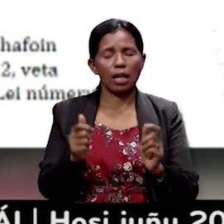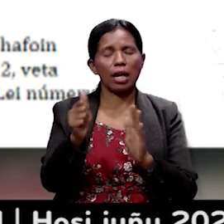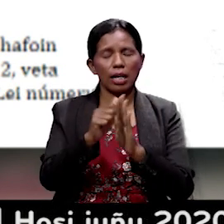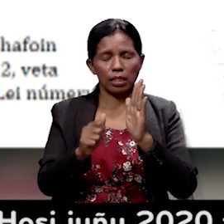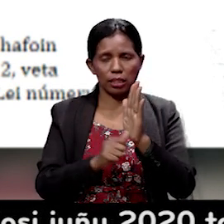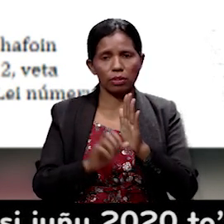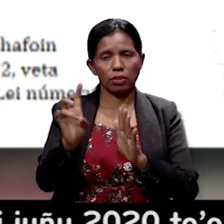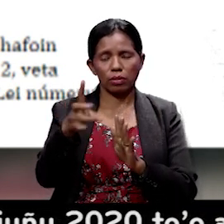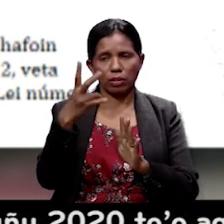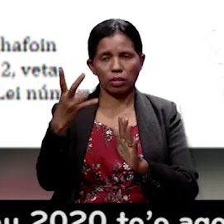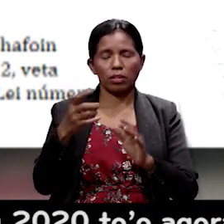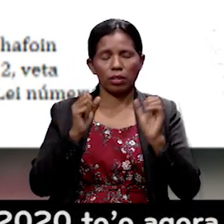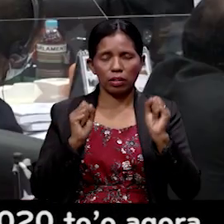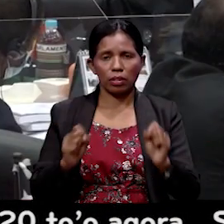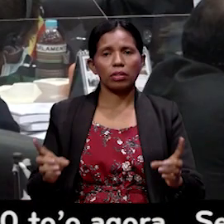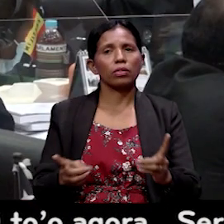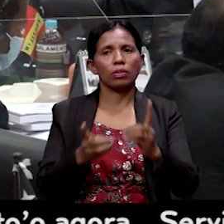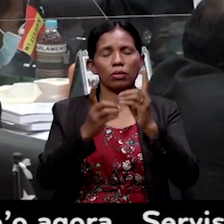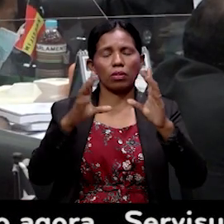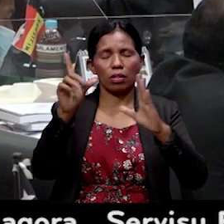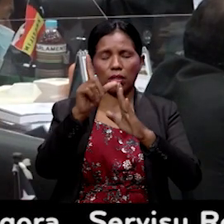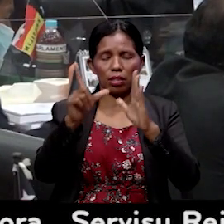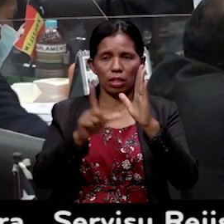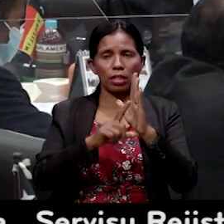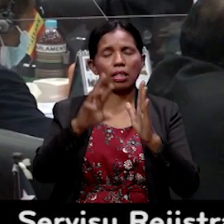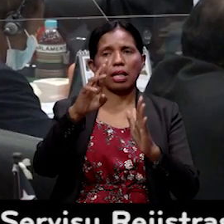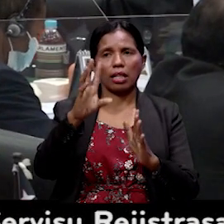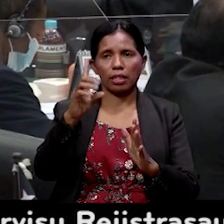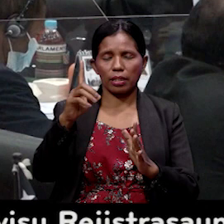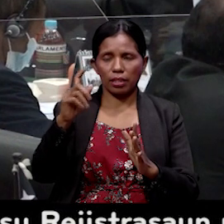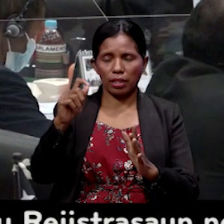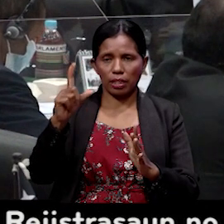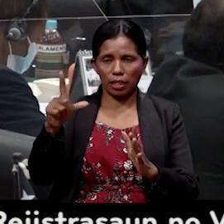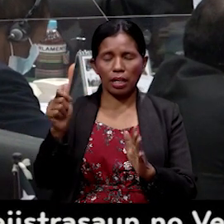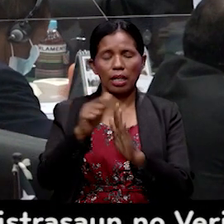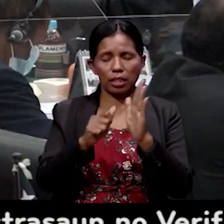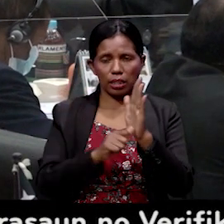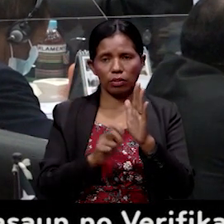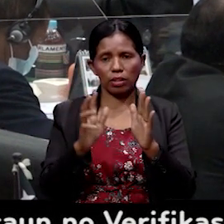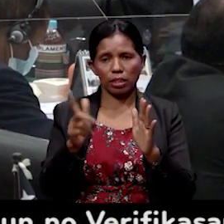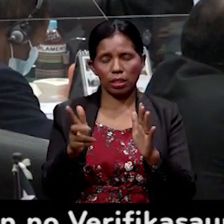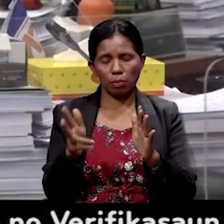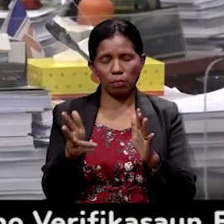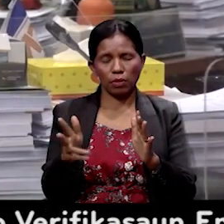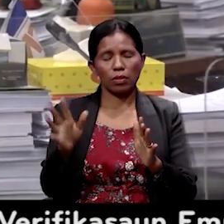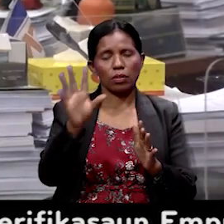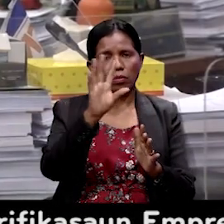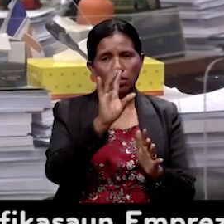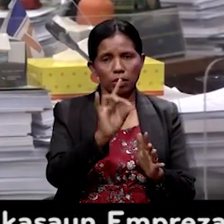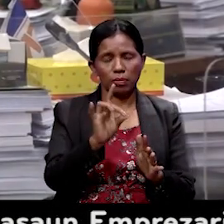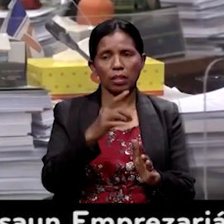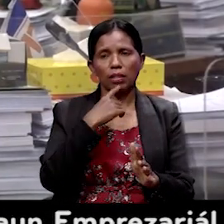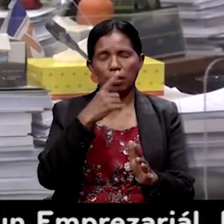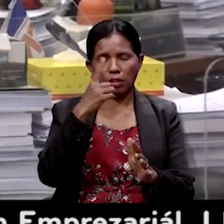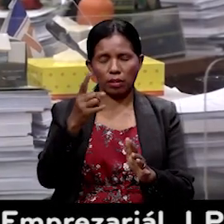ressignito ne confronta a reconstituição RDTL artigo tolunulo ressignualo con a ba proteção dados